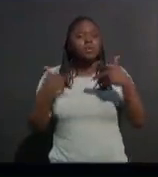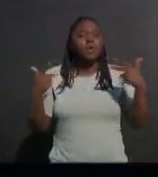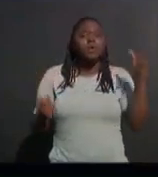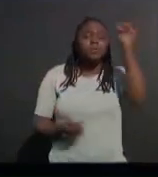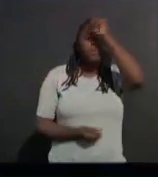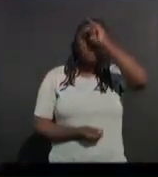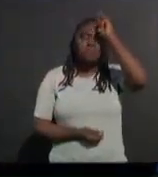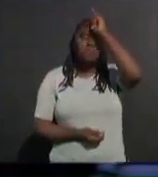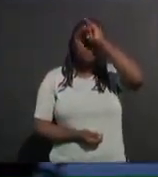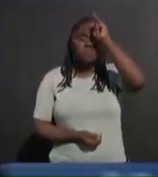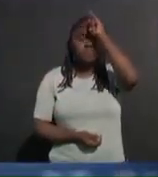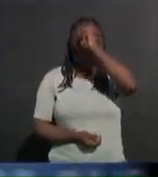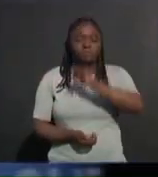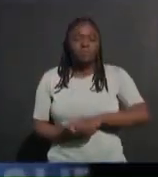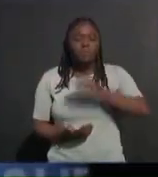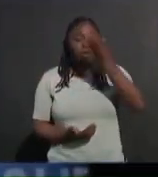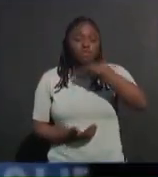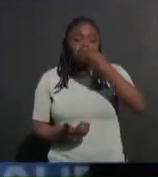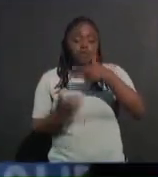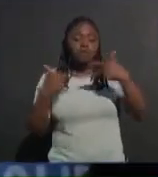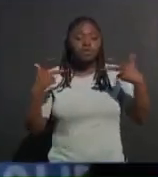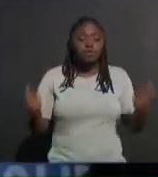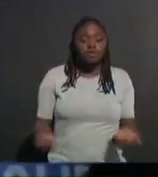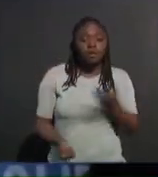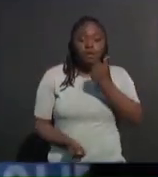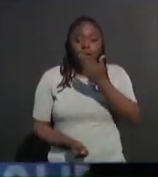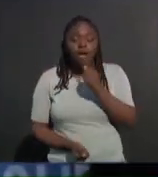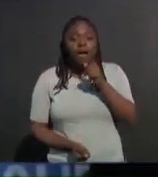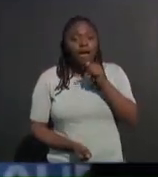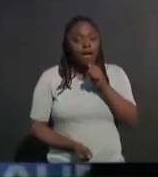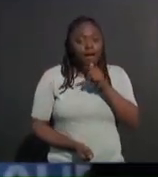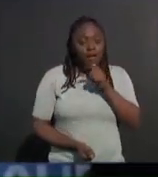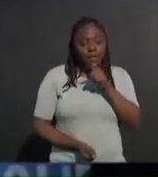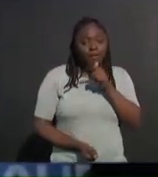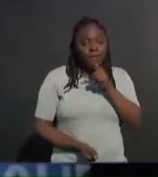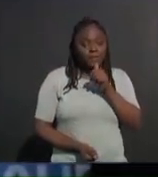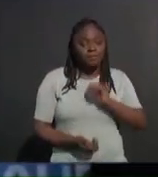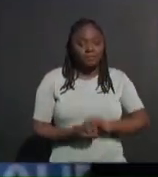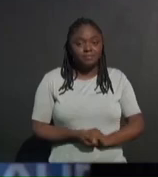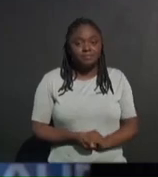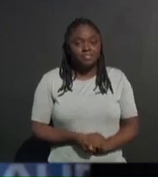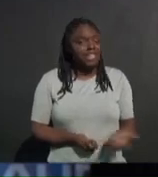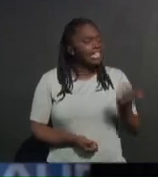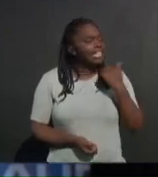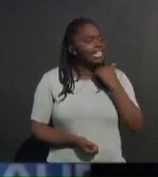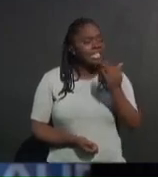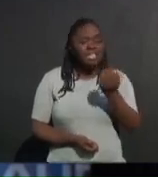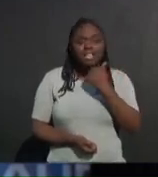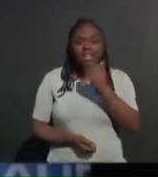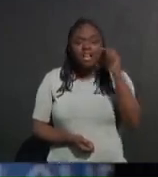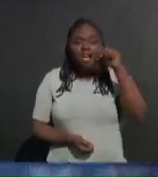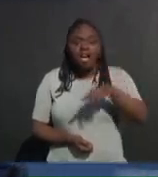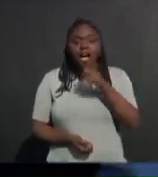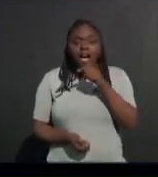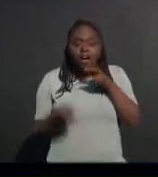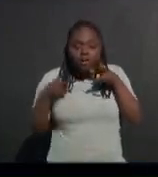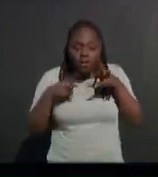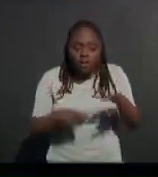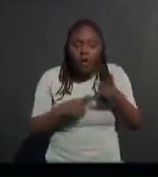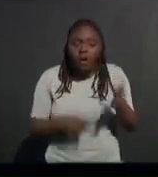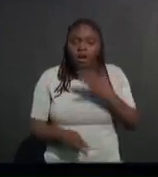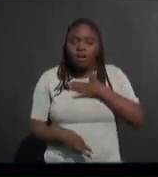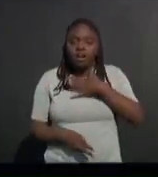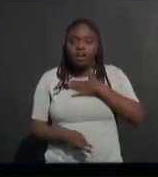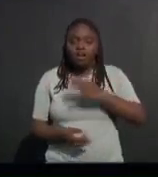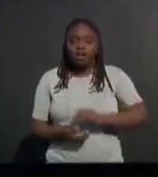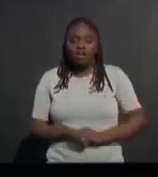boba! Comer mais fruta, dormir mais, tomar água. Gente, ninguém aqui dentro toma água igual eu. Eu sou um